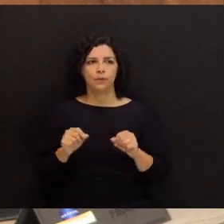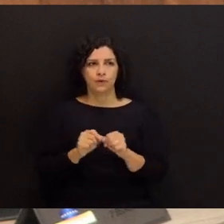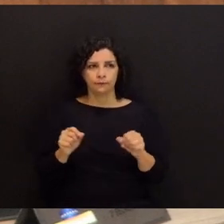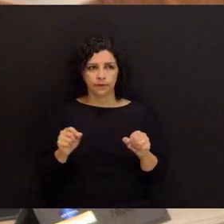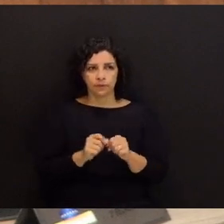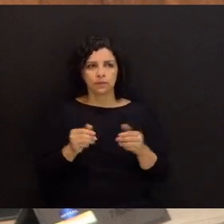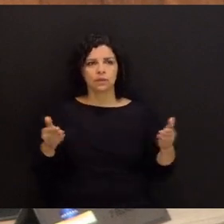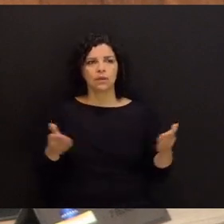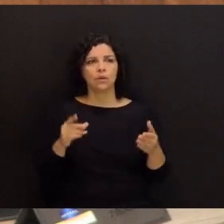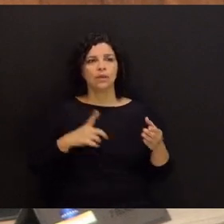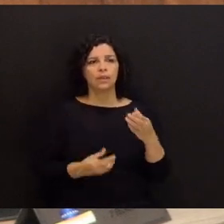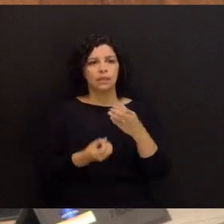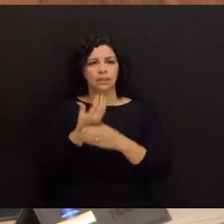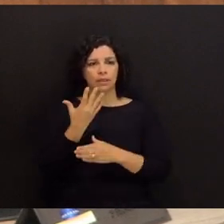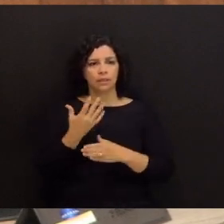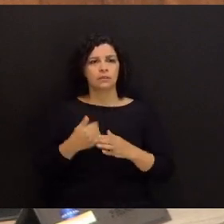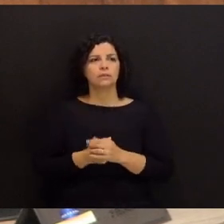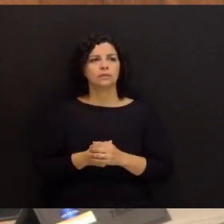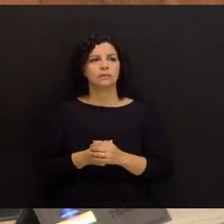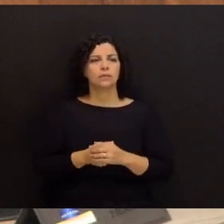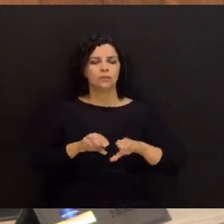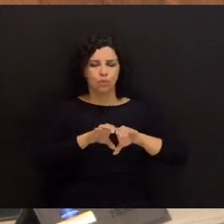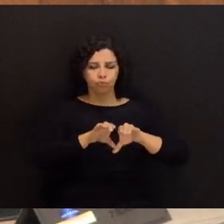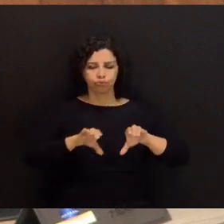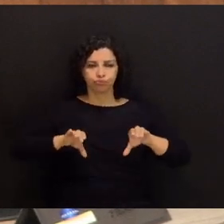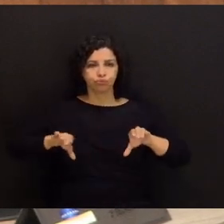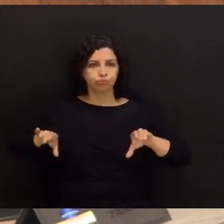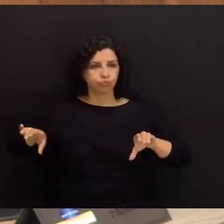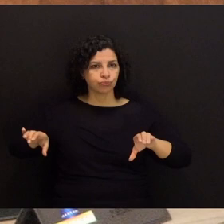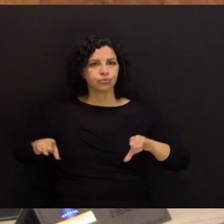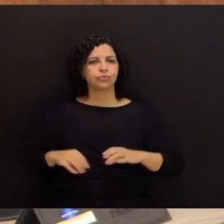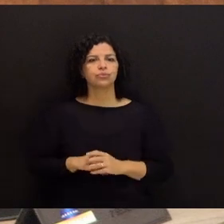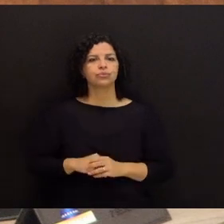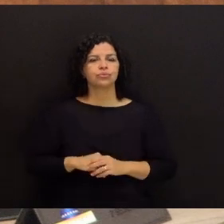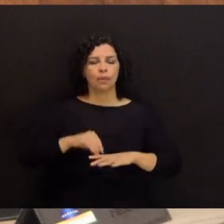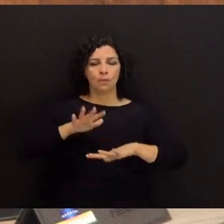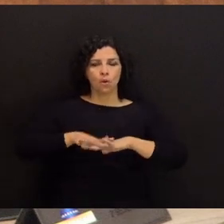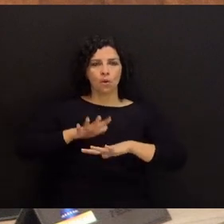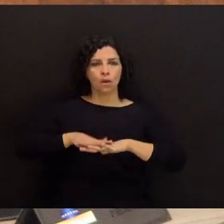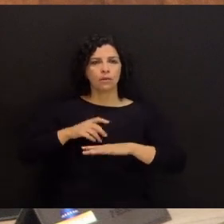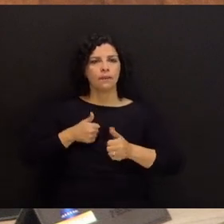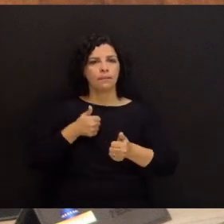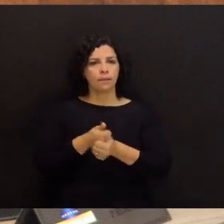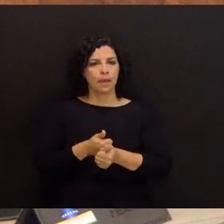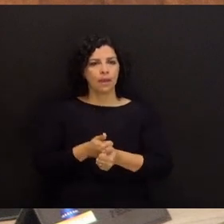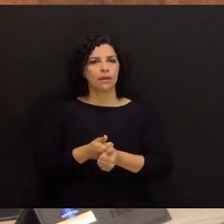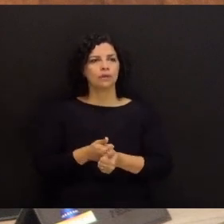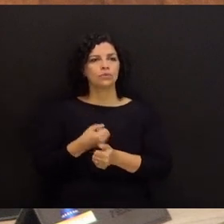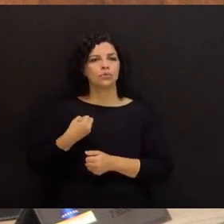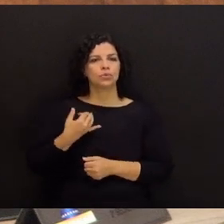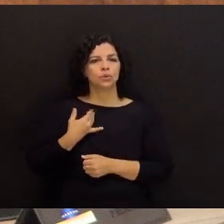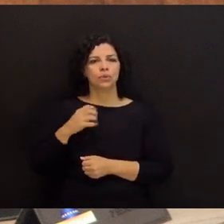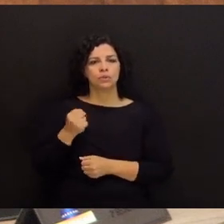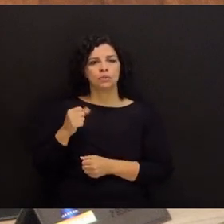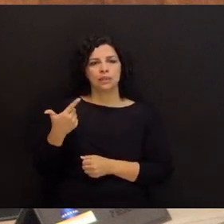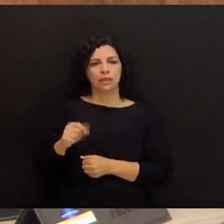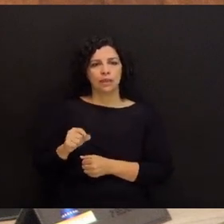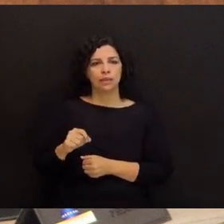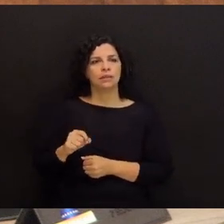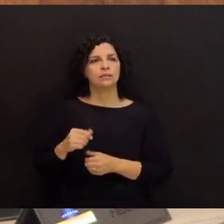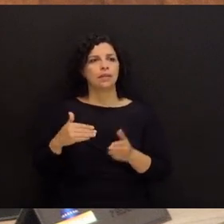viabilize a implantação de manilhamento e bueiro nas proximidades do número 810